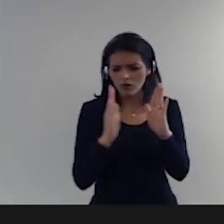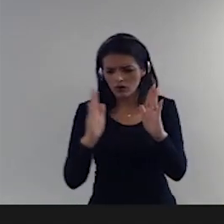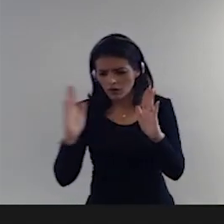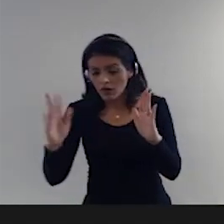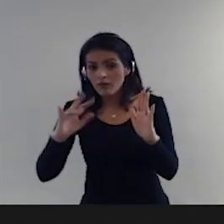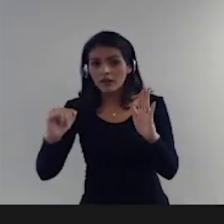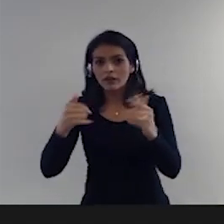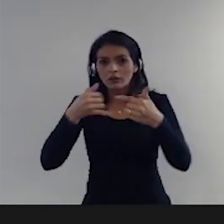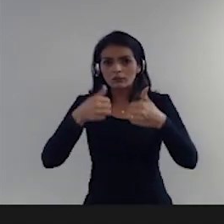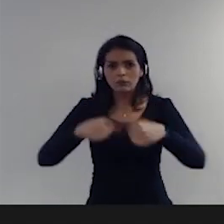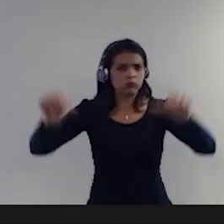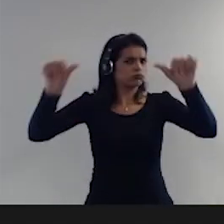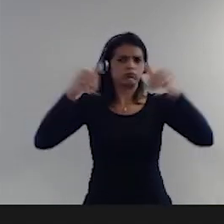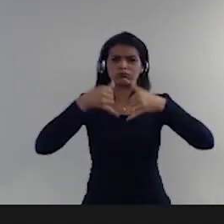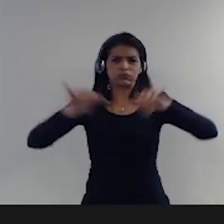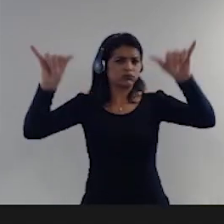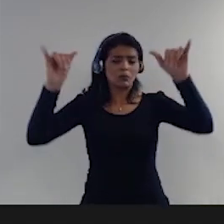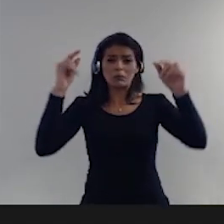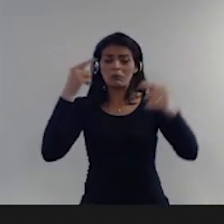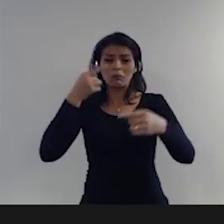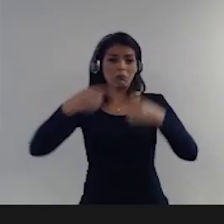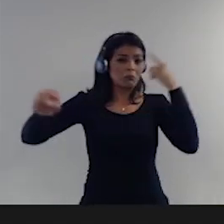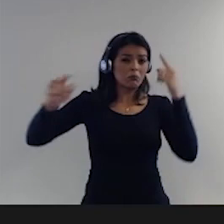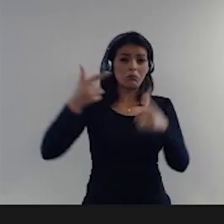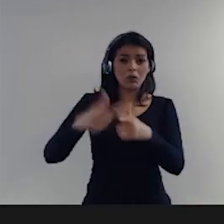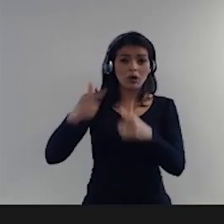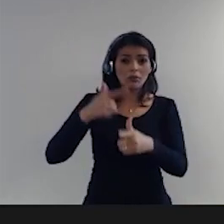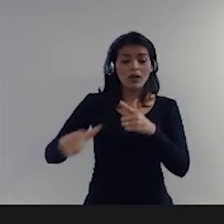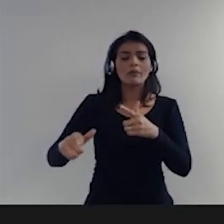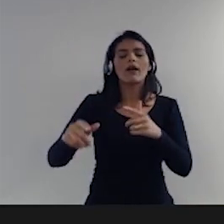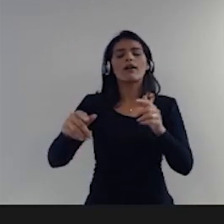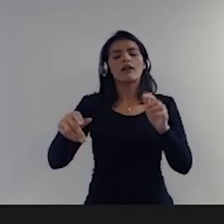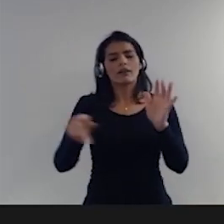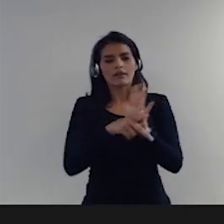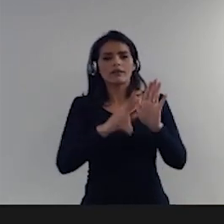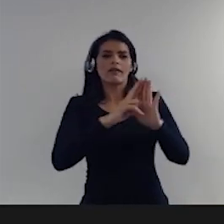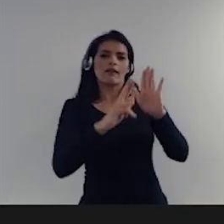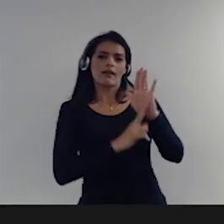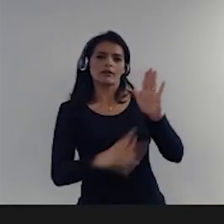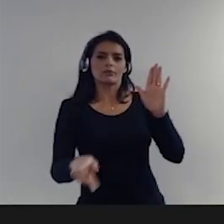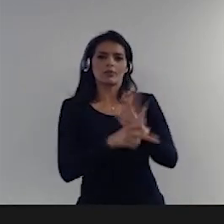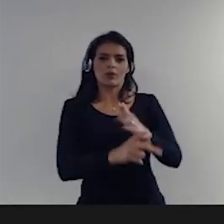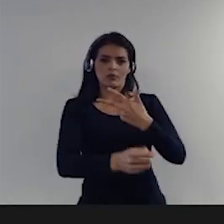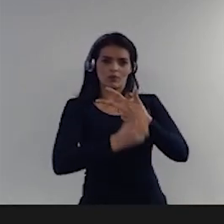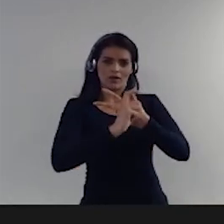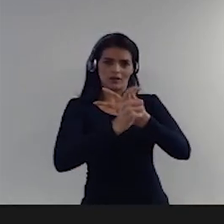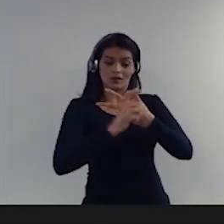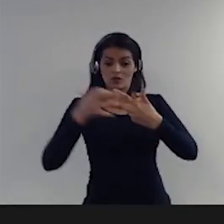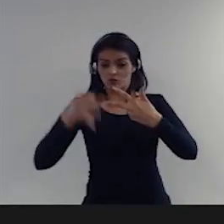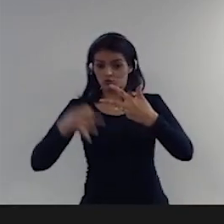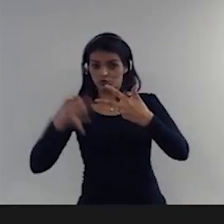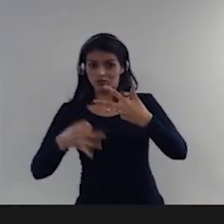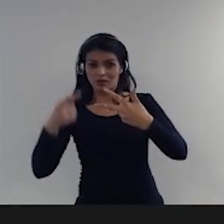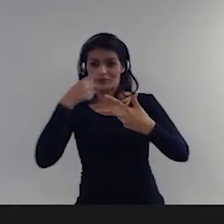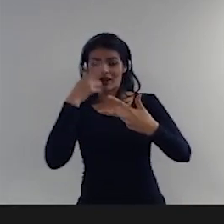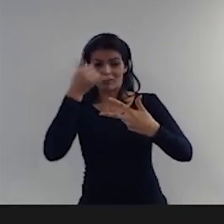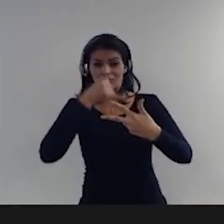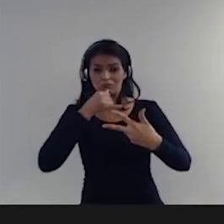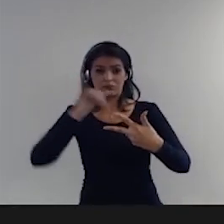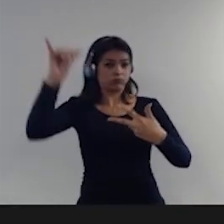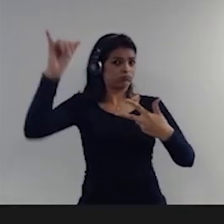conflito entre as normas do Executivo e as recomendações ou decisões do Judiciário. É justamente porque esse ajuste